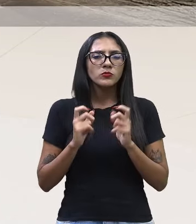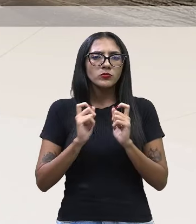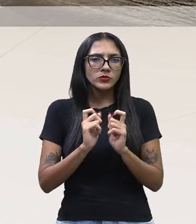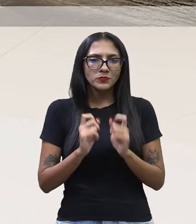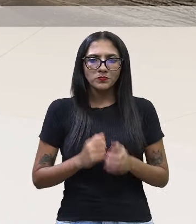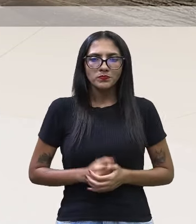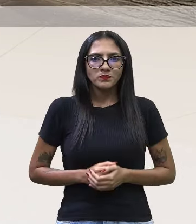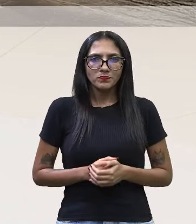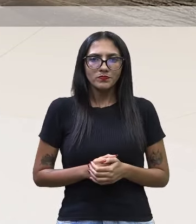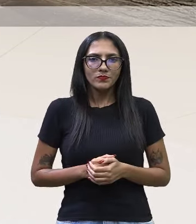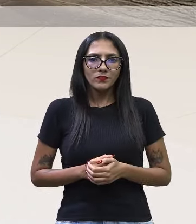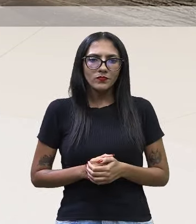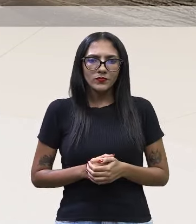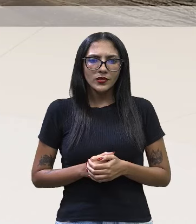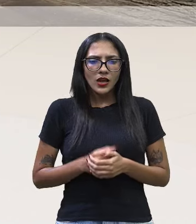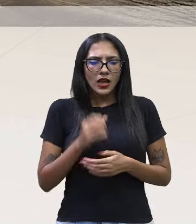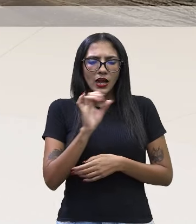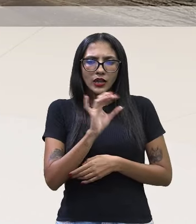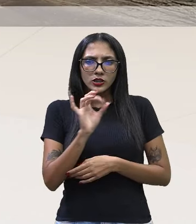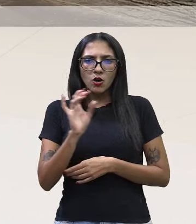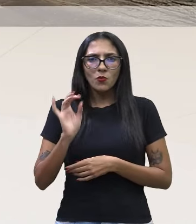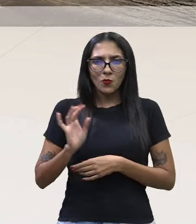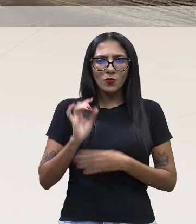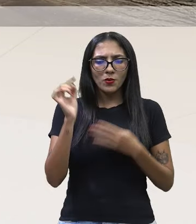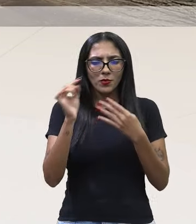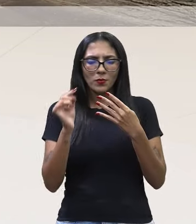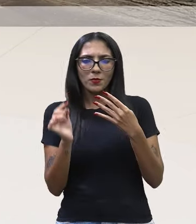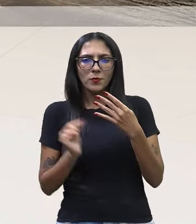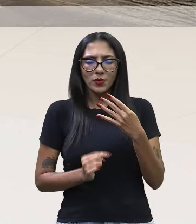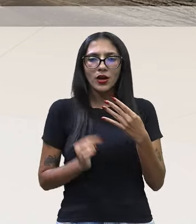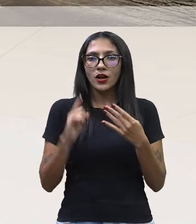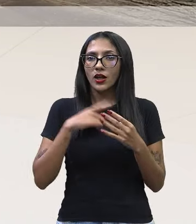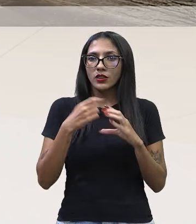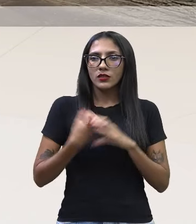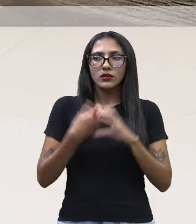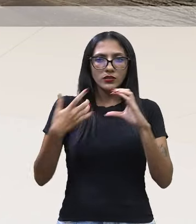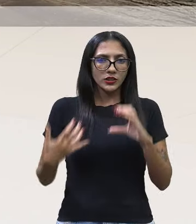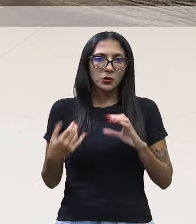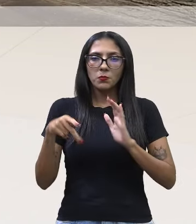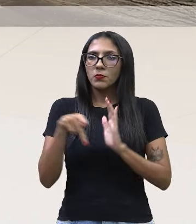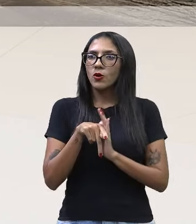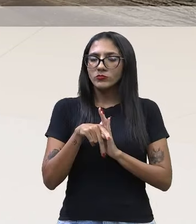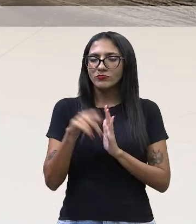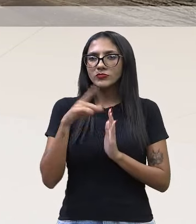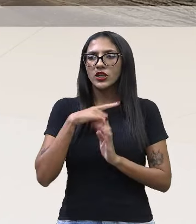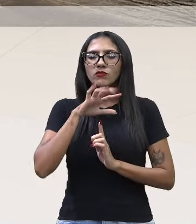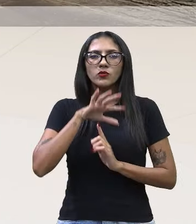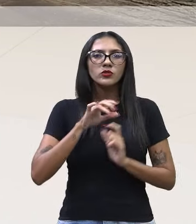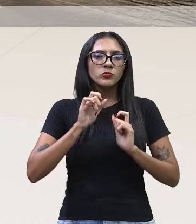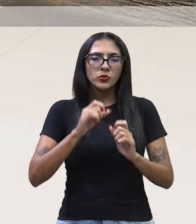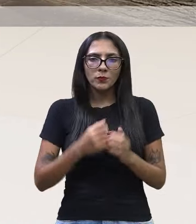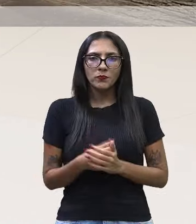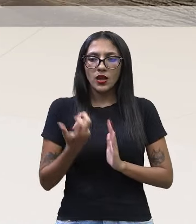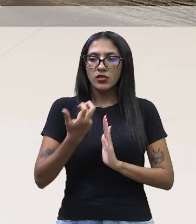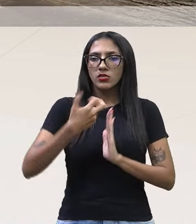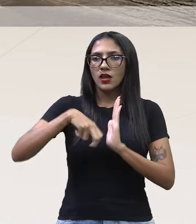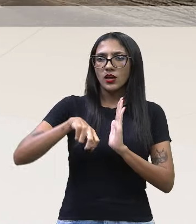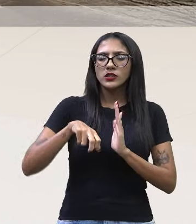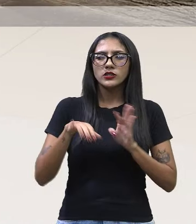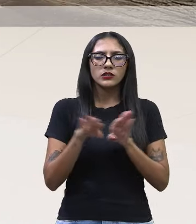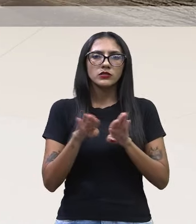percebe que cada uma dessas atividades que o professor elencou aqui possui características próprias que influenciam quem as taxas e os